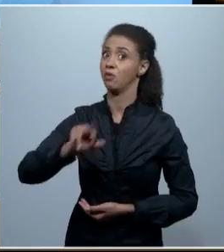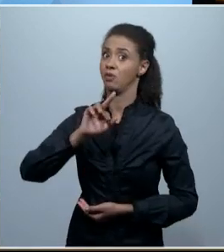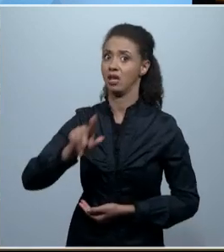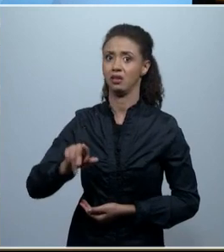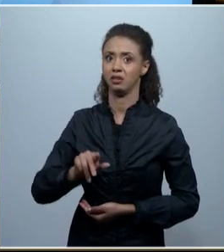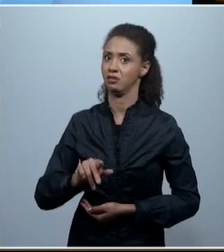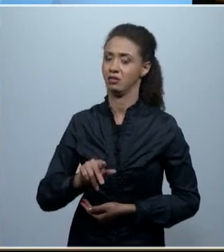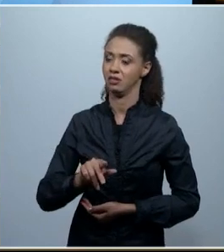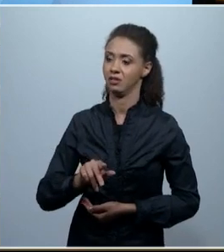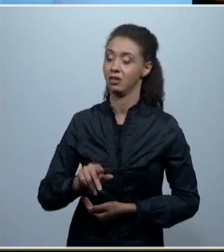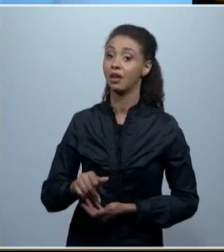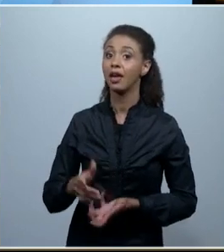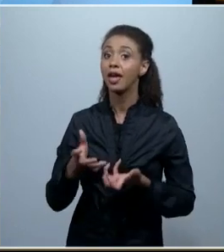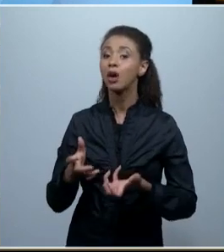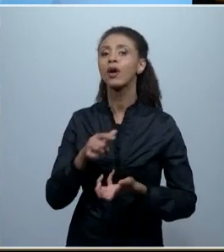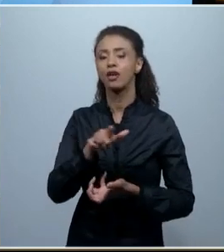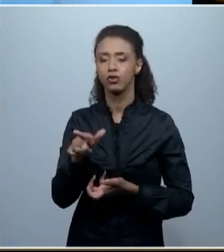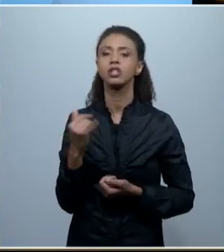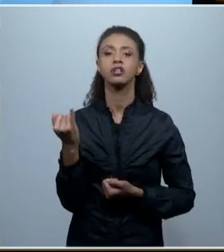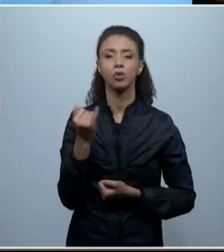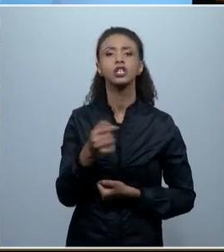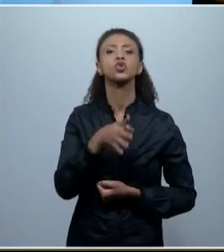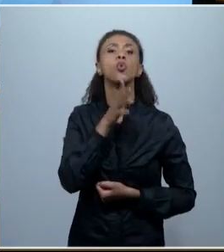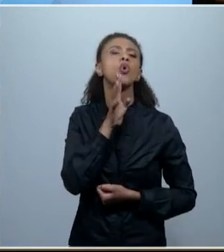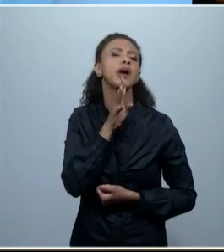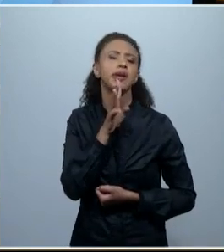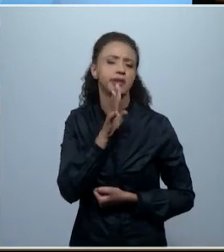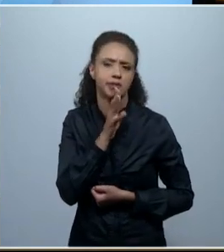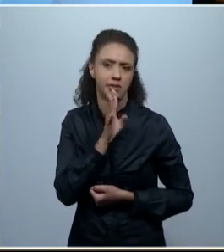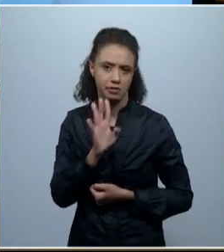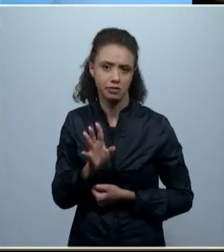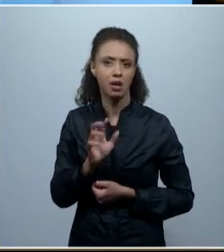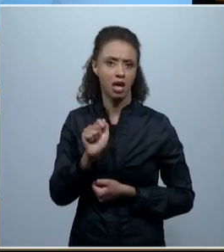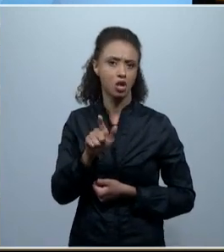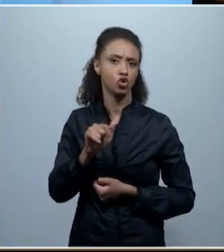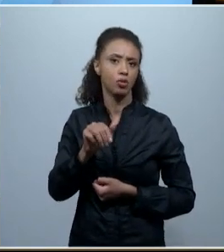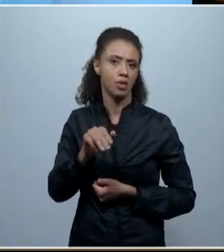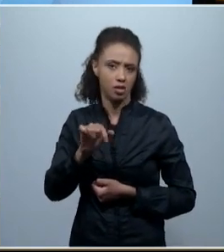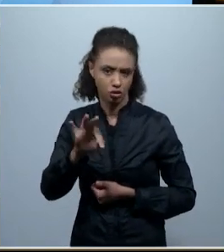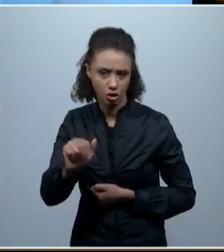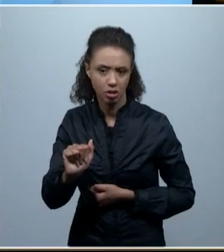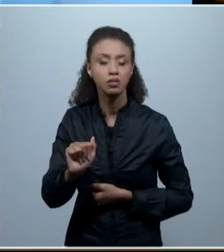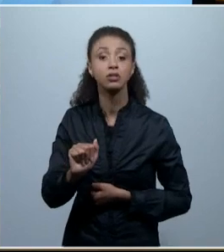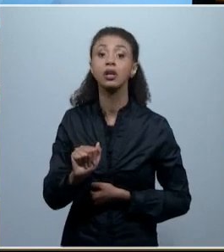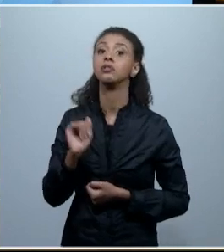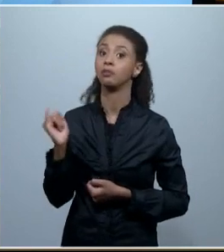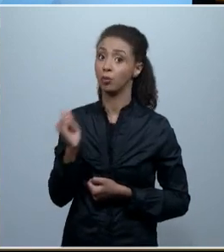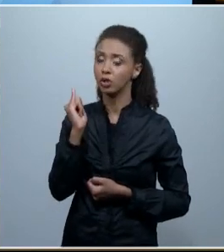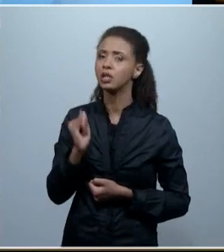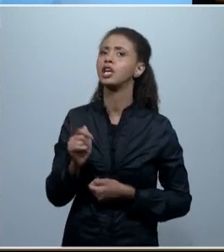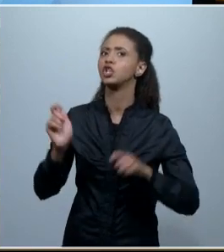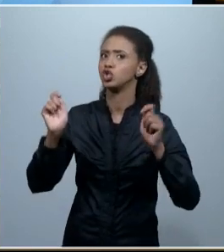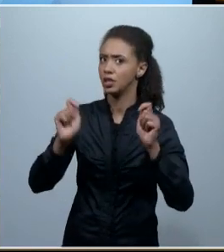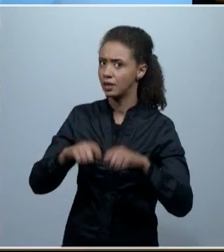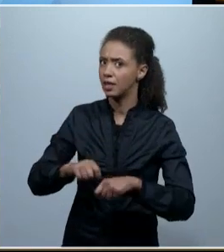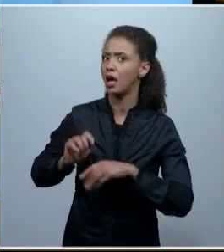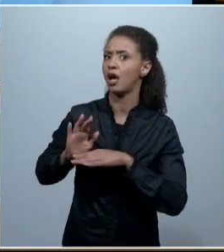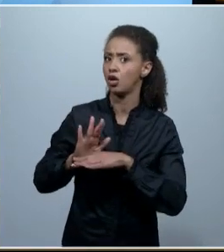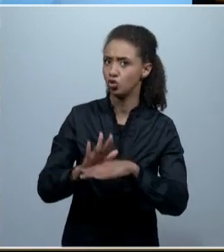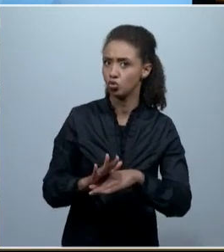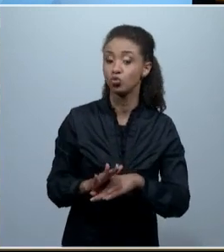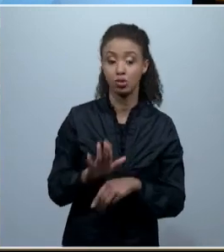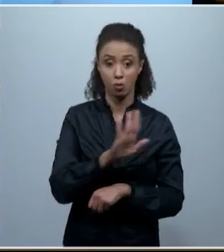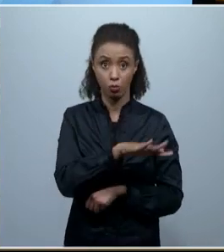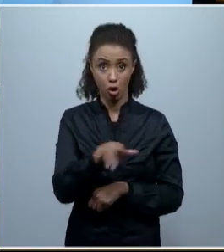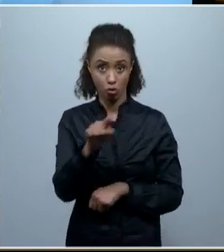que vocês têm que ter um contato com a temática vocês têm que entender que a informática é útil vocês têm que levar isso para